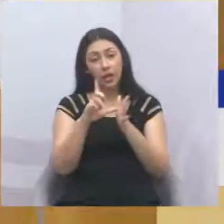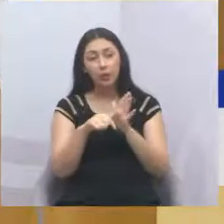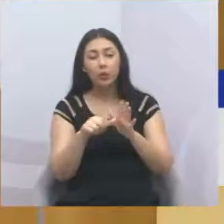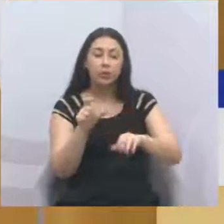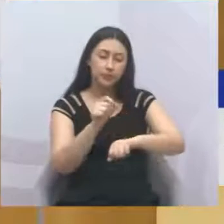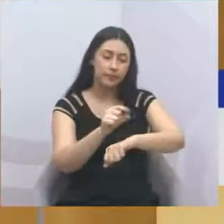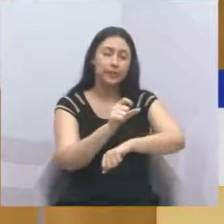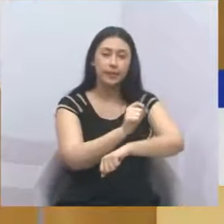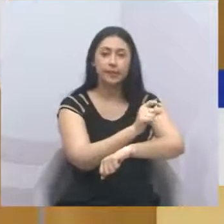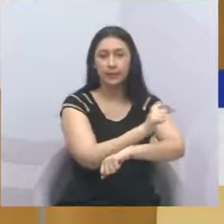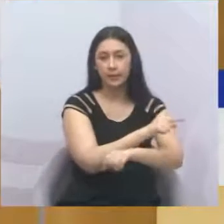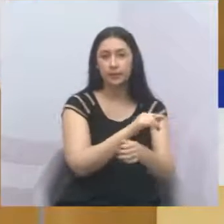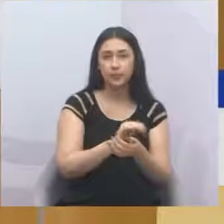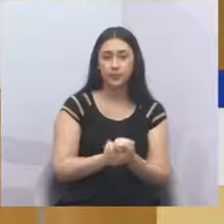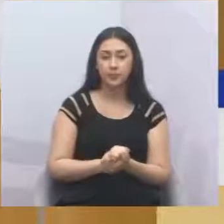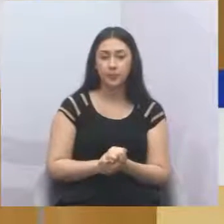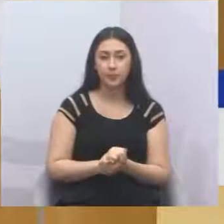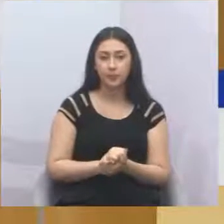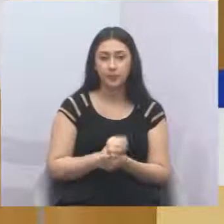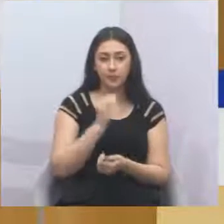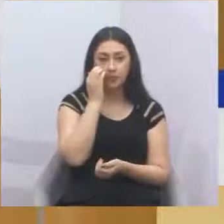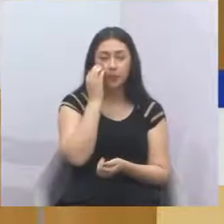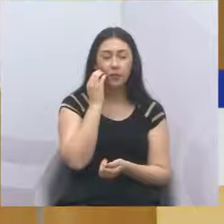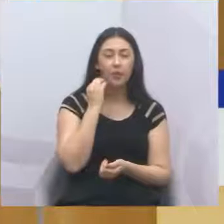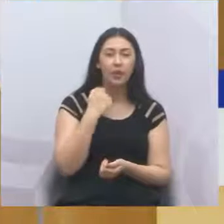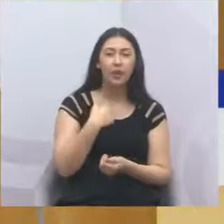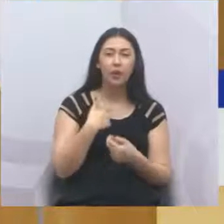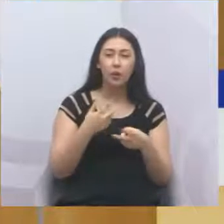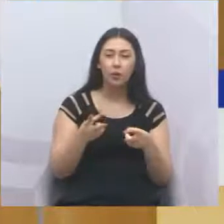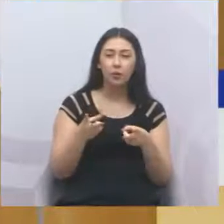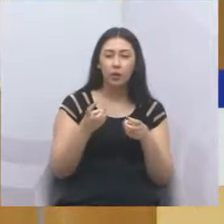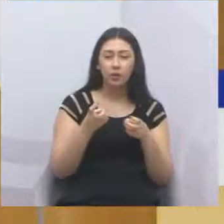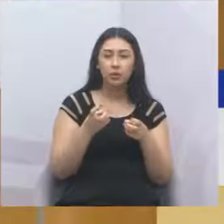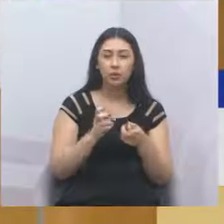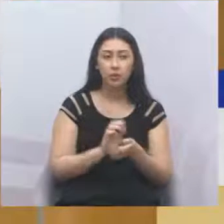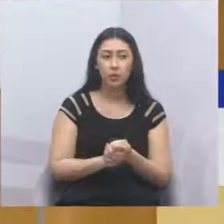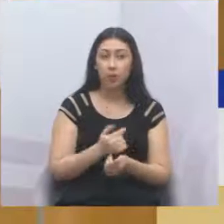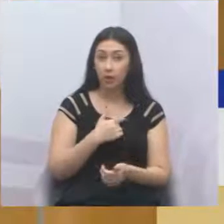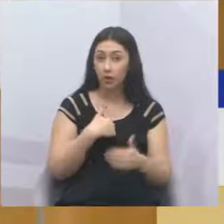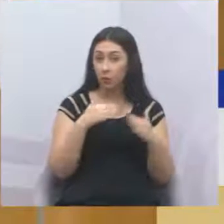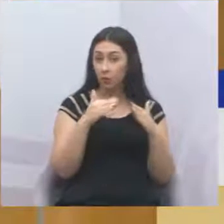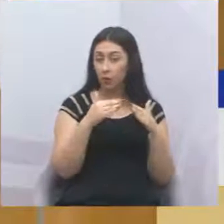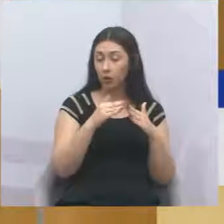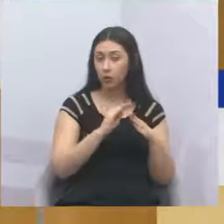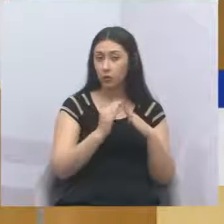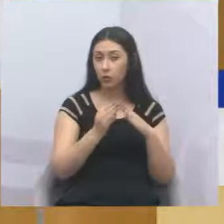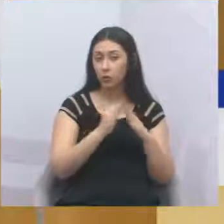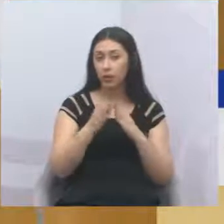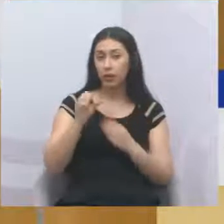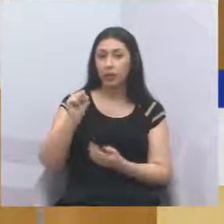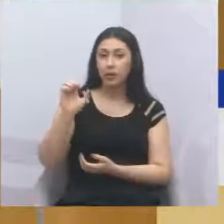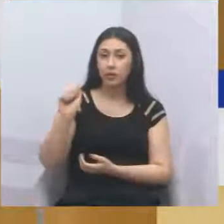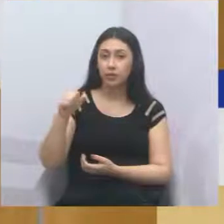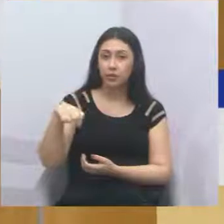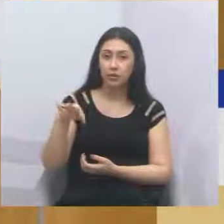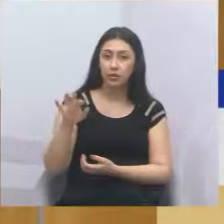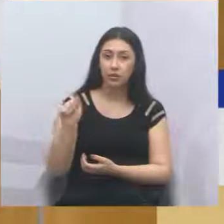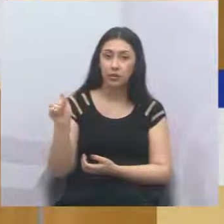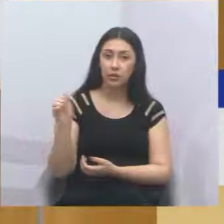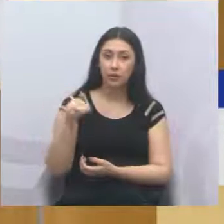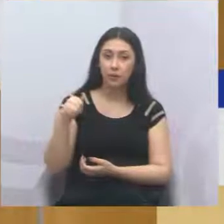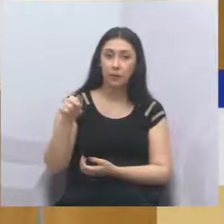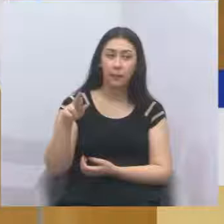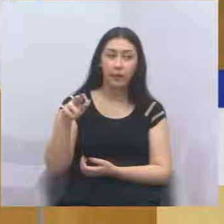um plantio. Eu percebo, porque eu moro no Santa Maria, e eu percebo